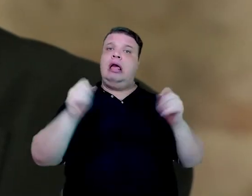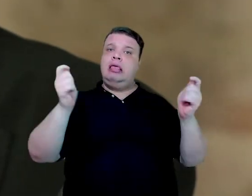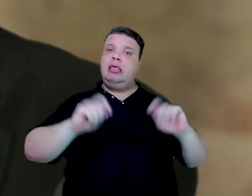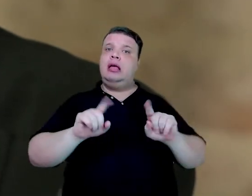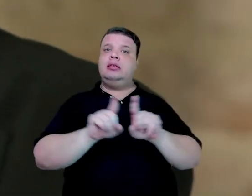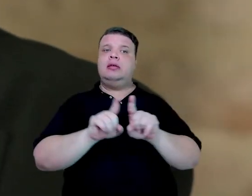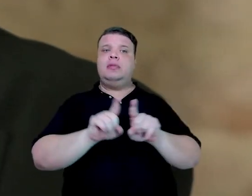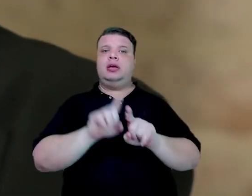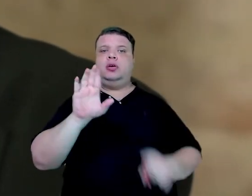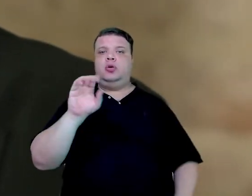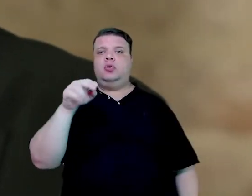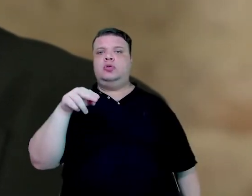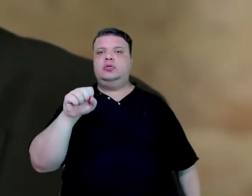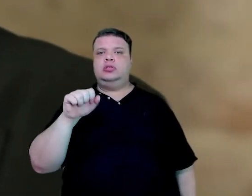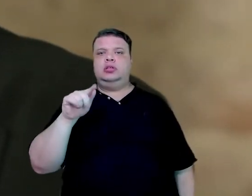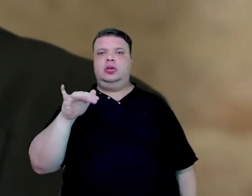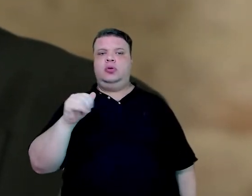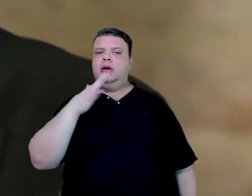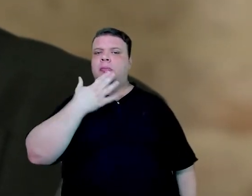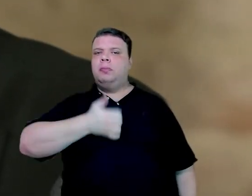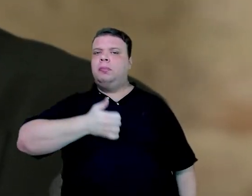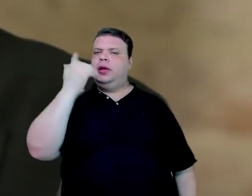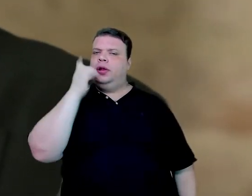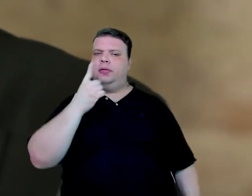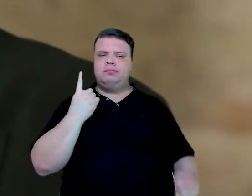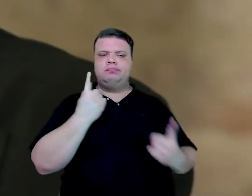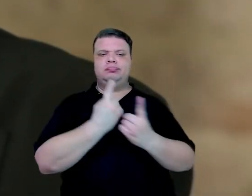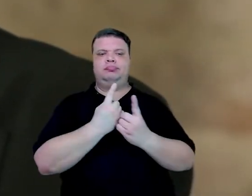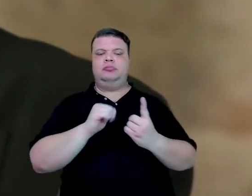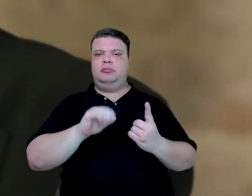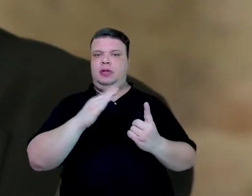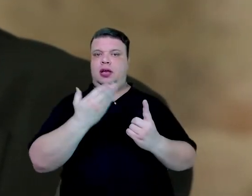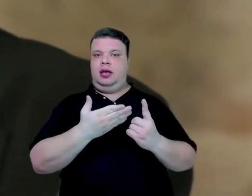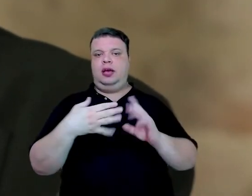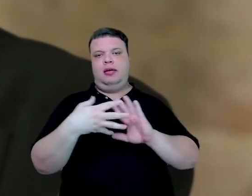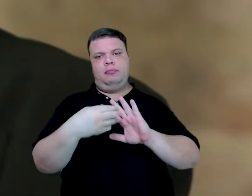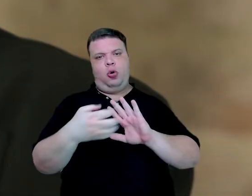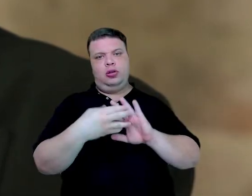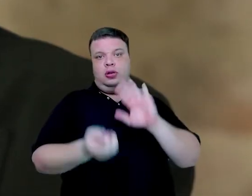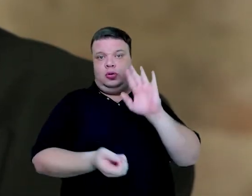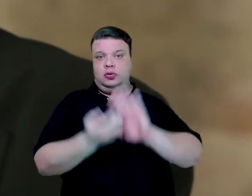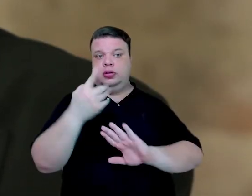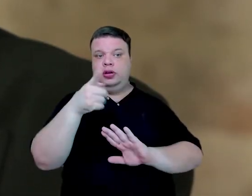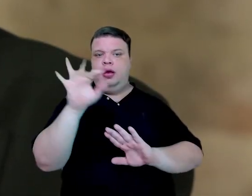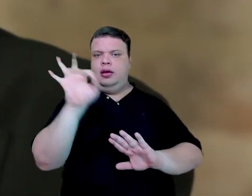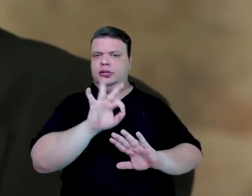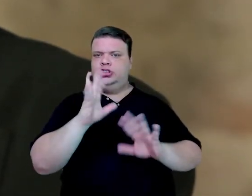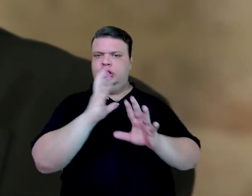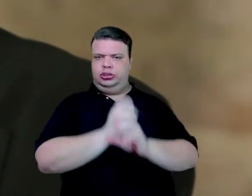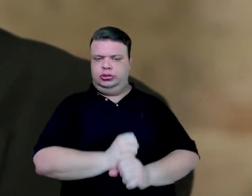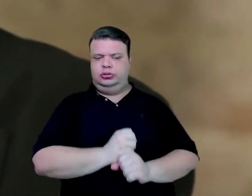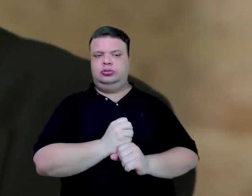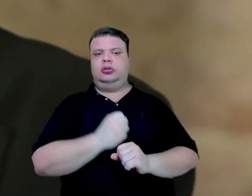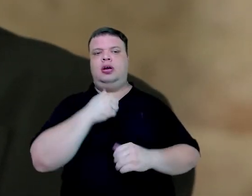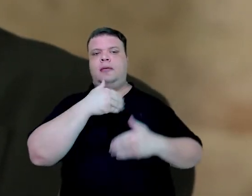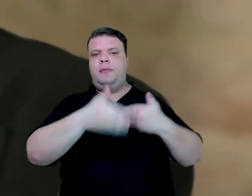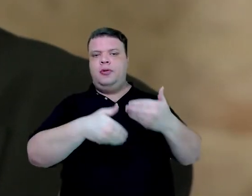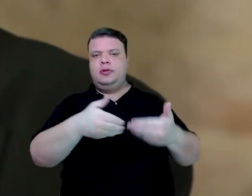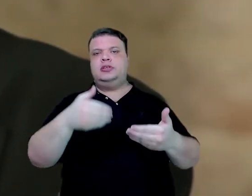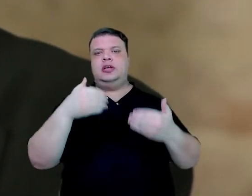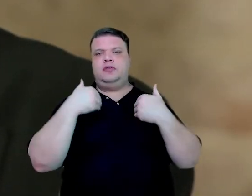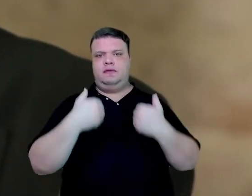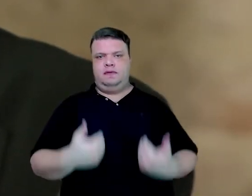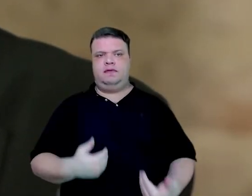faz estatisticamente dos processos físicos, biológicos, químicos e também